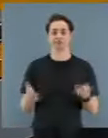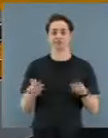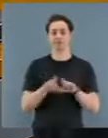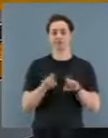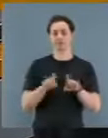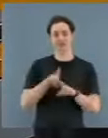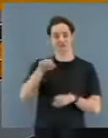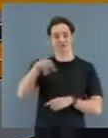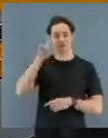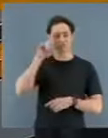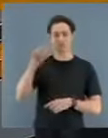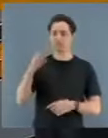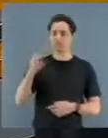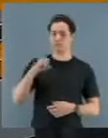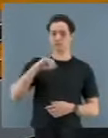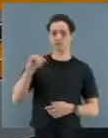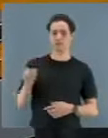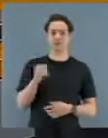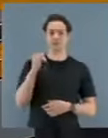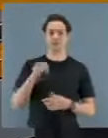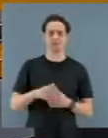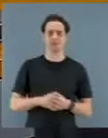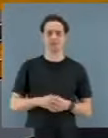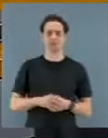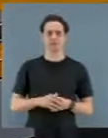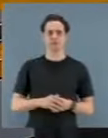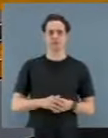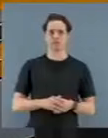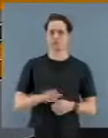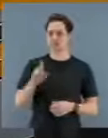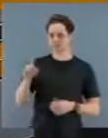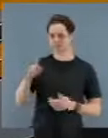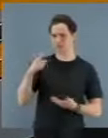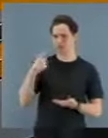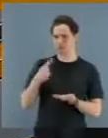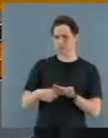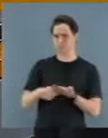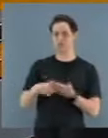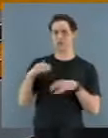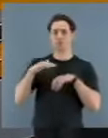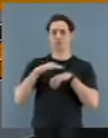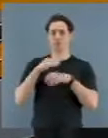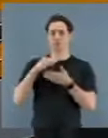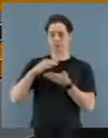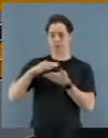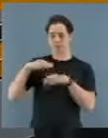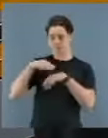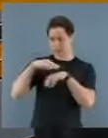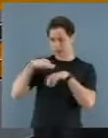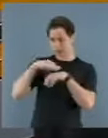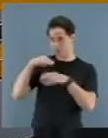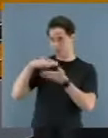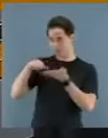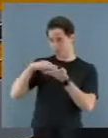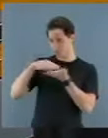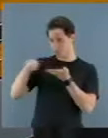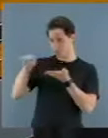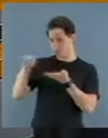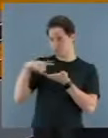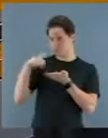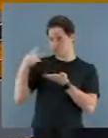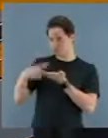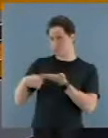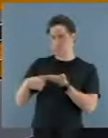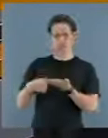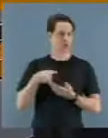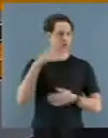8 de janeiro, inicialmente. O senhor confirma essas mensagens que foram lidas aqui, que foi o senhor que passou?